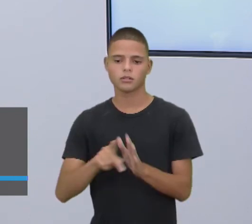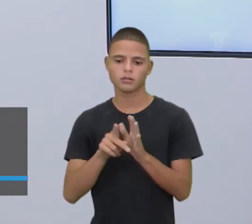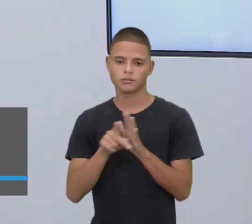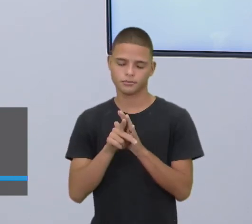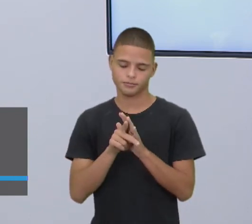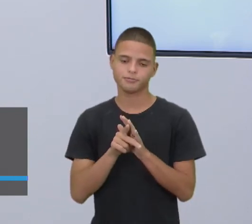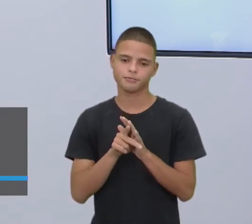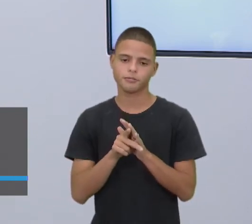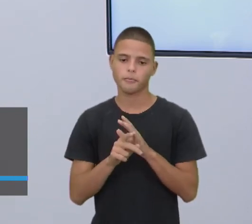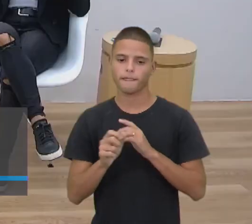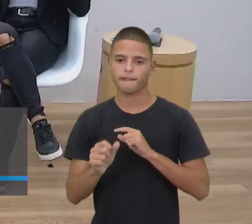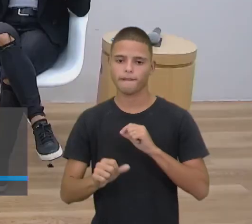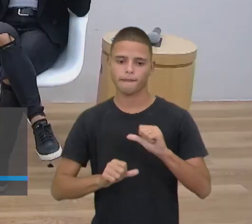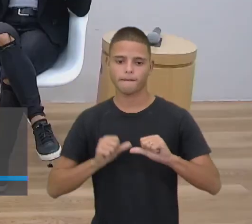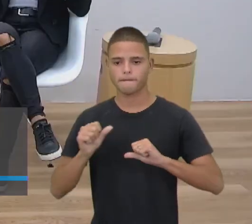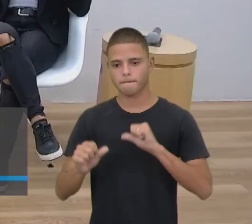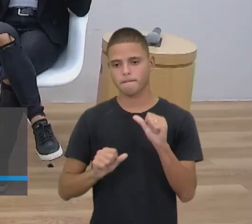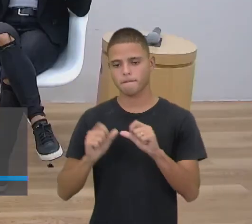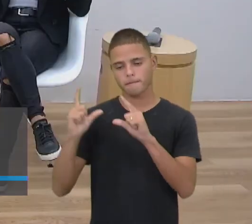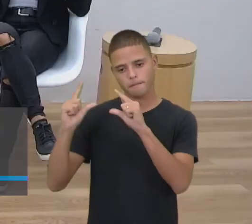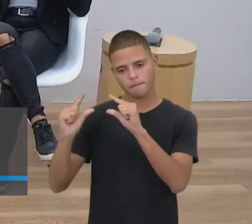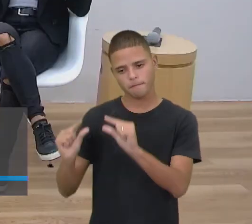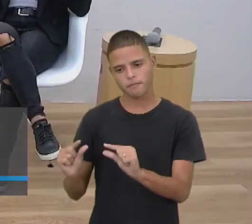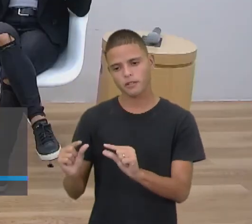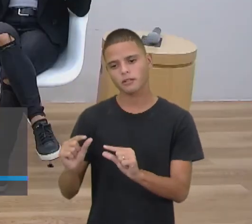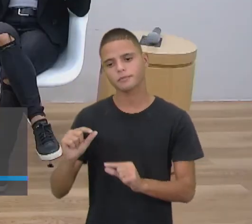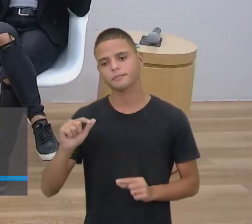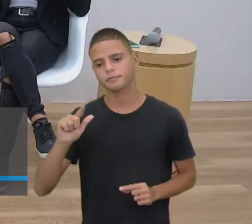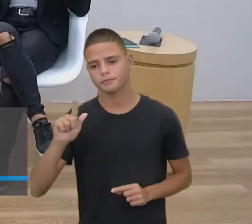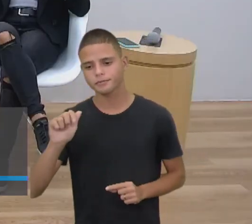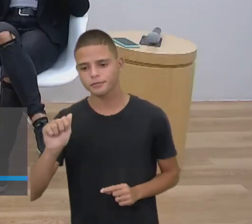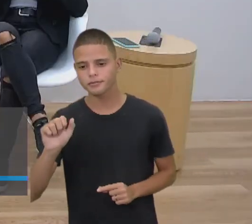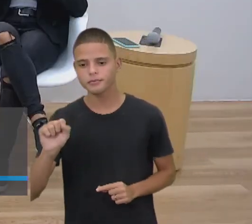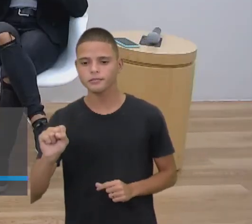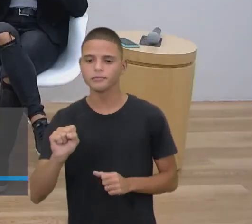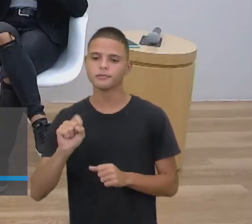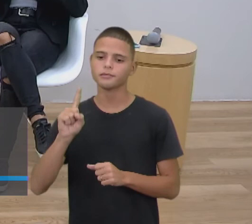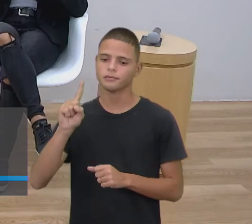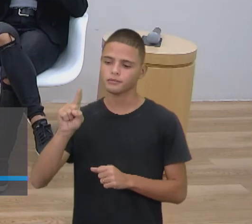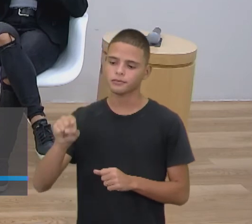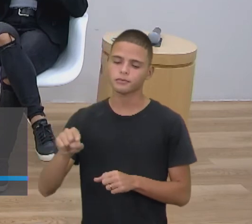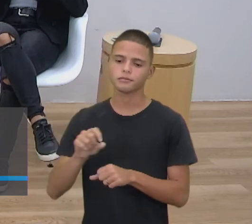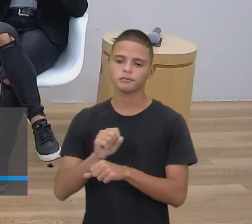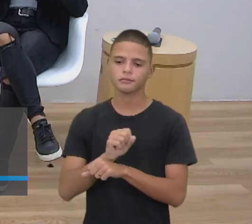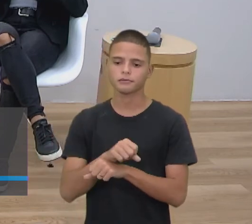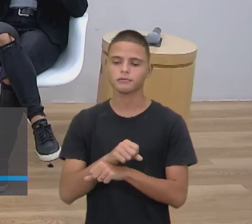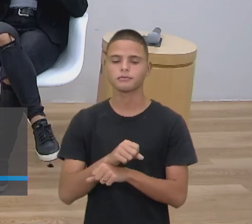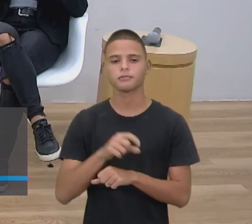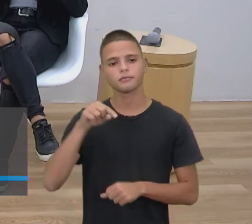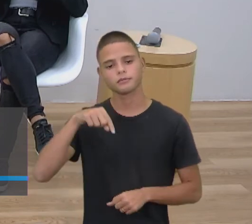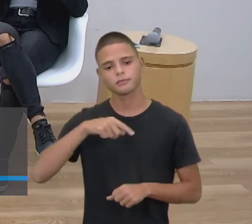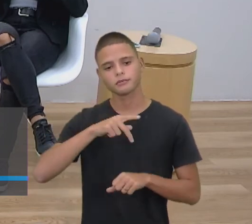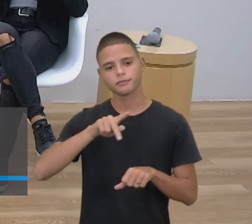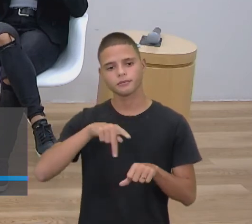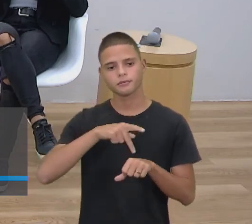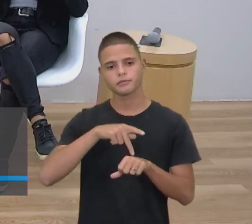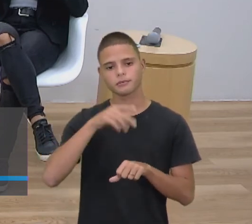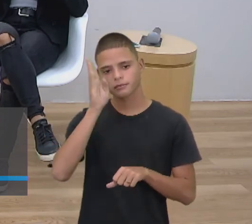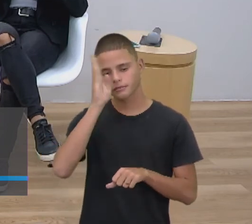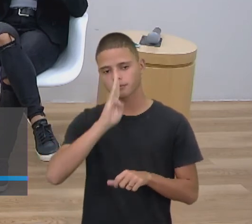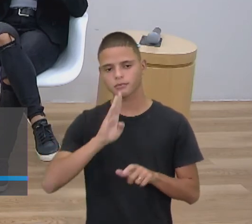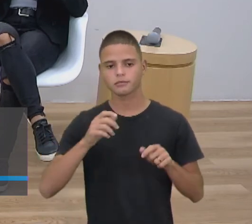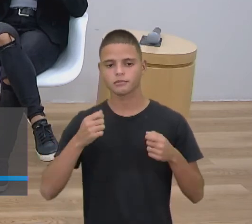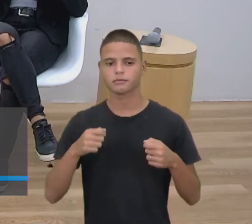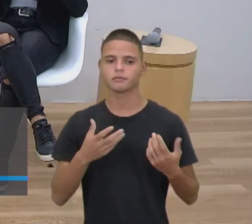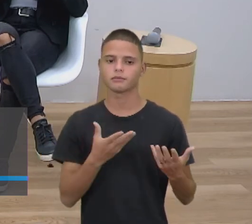combustível renovável. E nesse caso reduziria o gás carbono? Sim, principalmente, né, a gente é um país que a gente depende muito